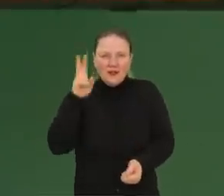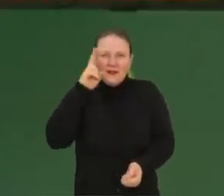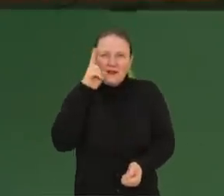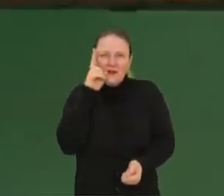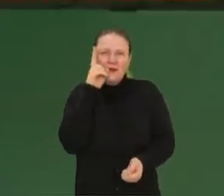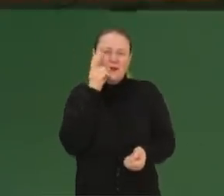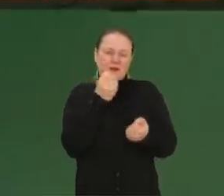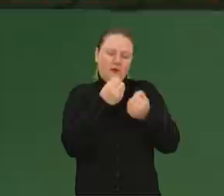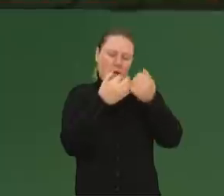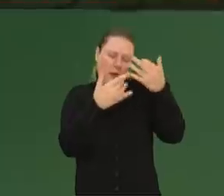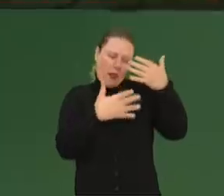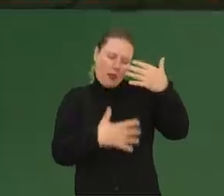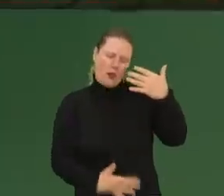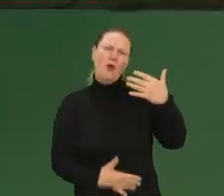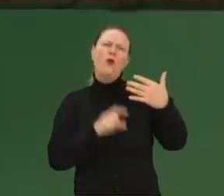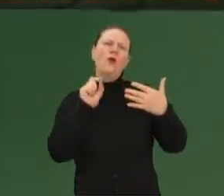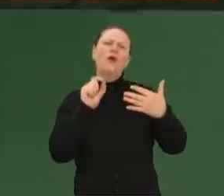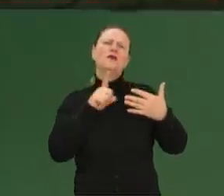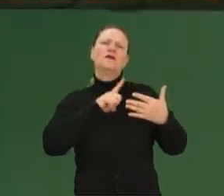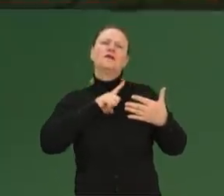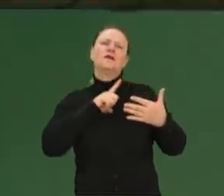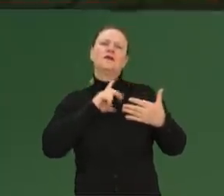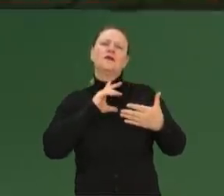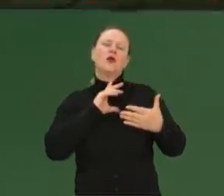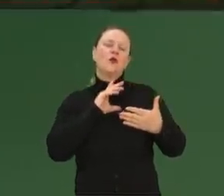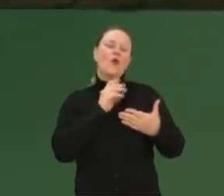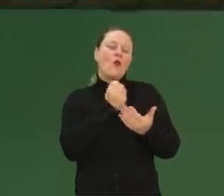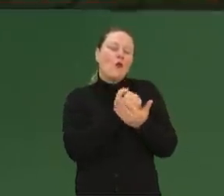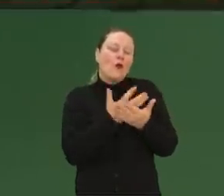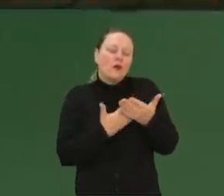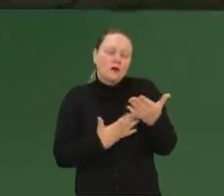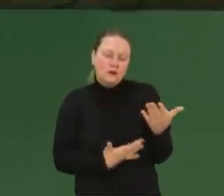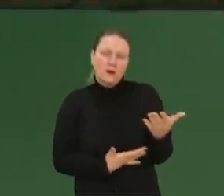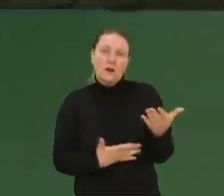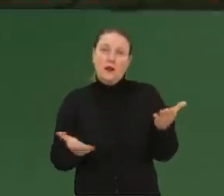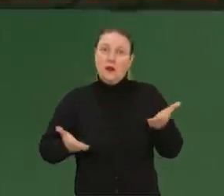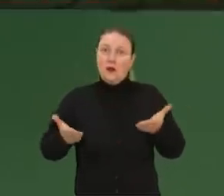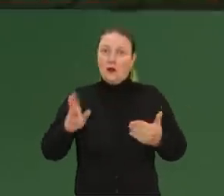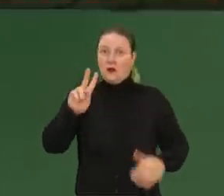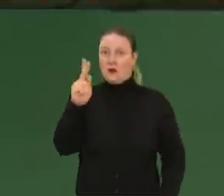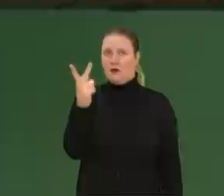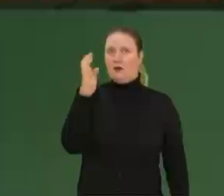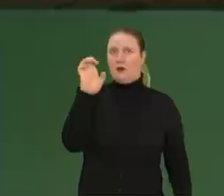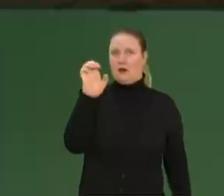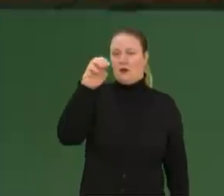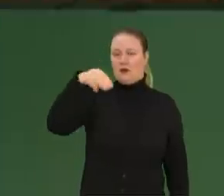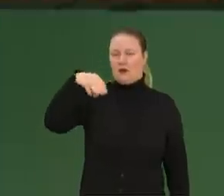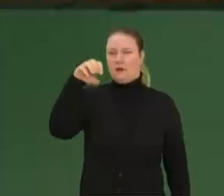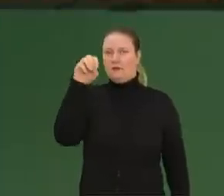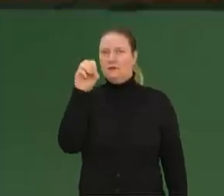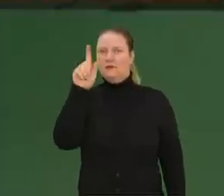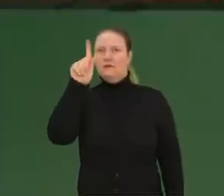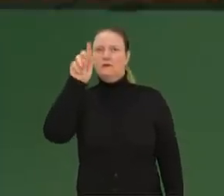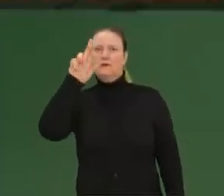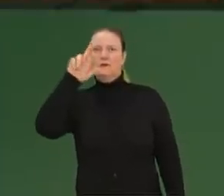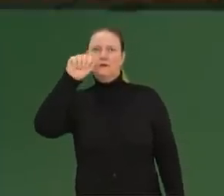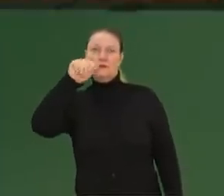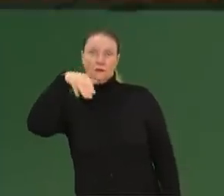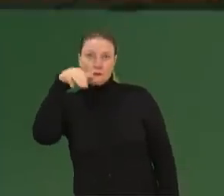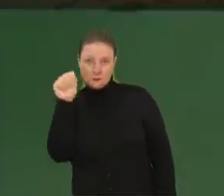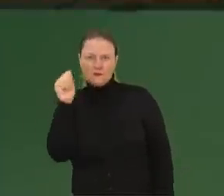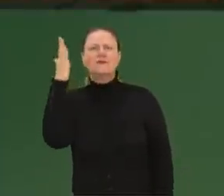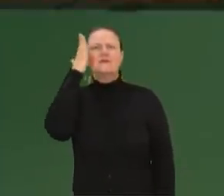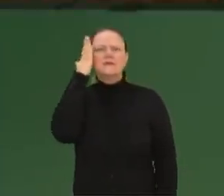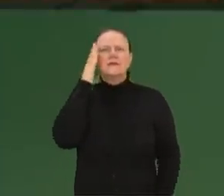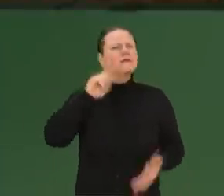sangue? Mas nessa aula o objetivo é interpretar um hemograma. Você já ouviu falar de hemograma? Sabe o que é? Se você não